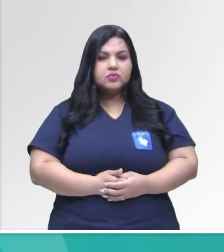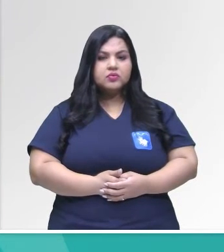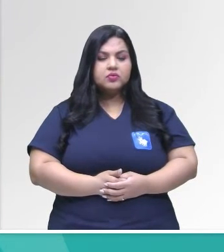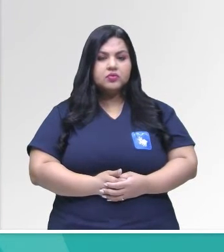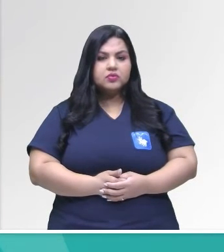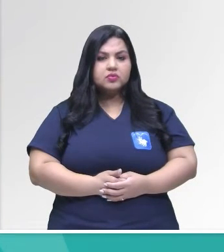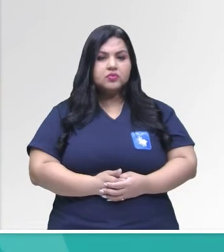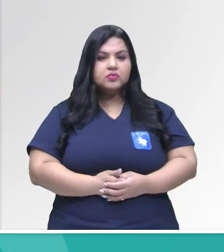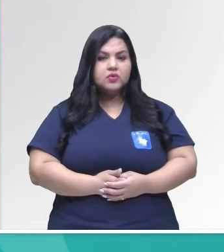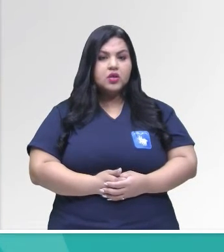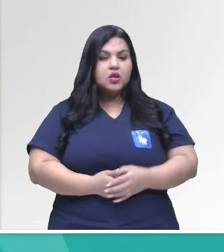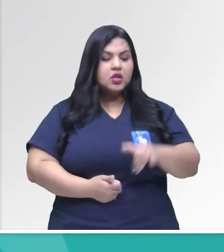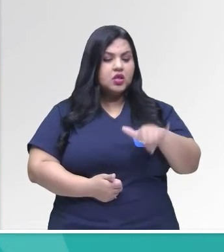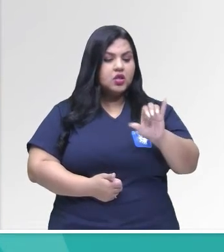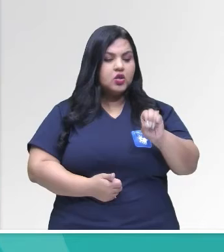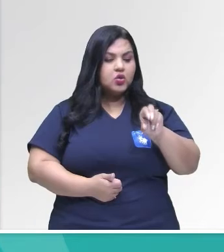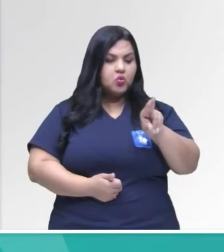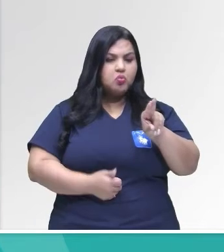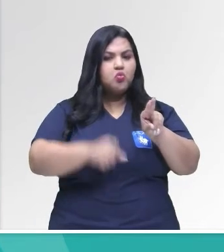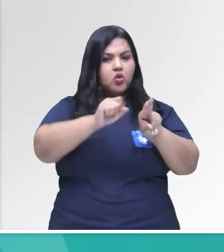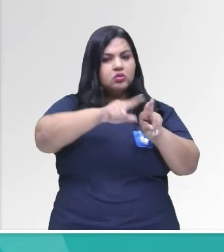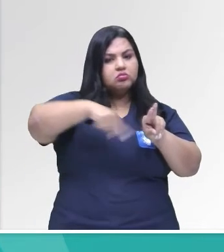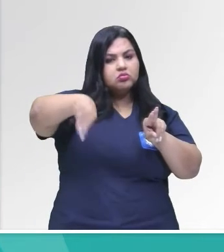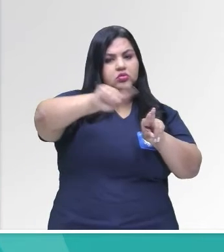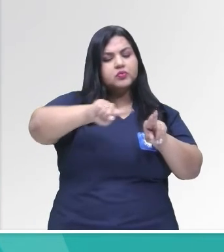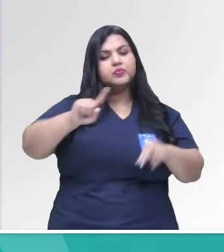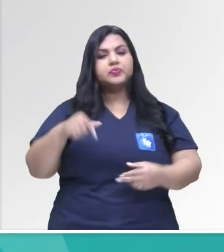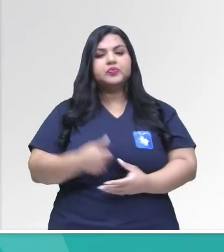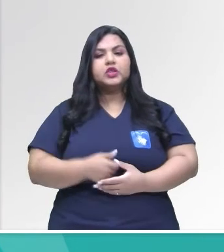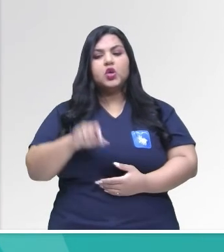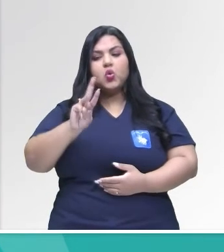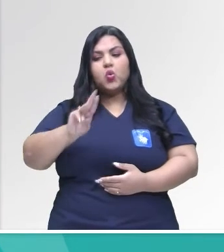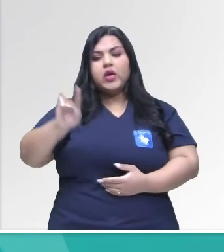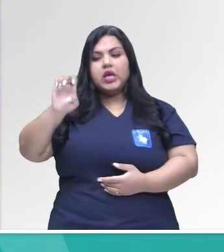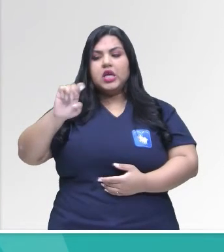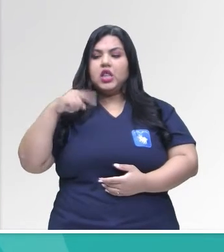quanto vocês. We, nós